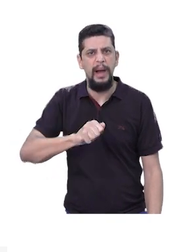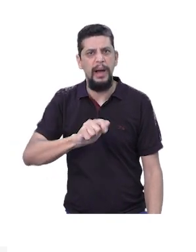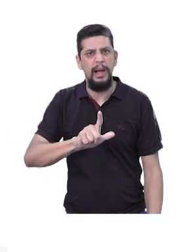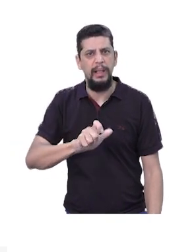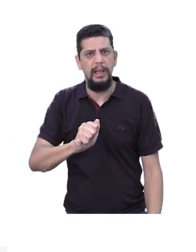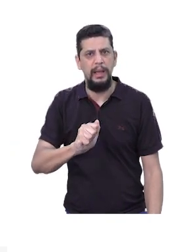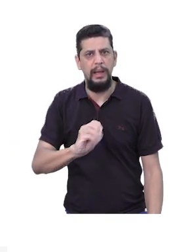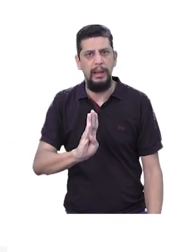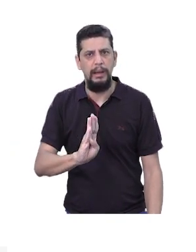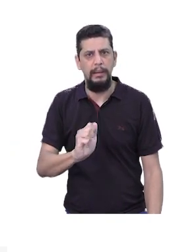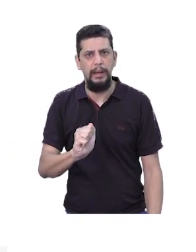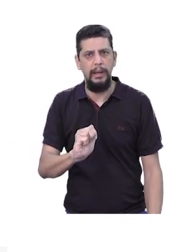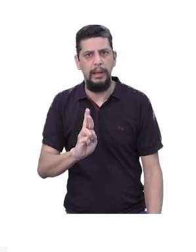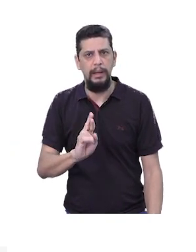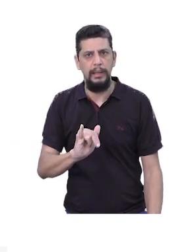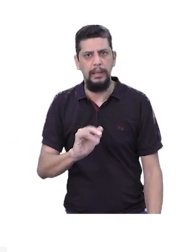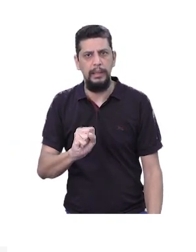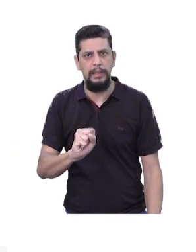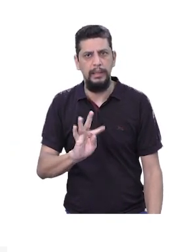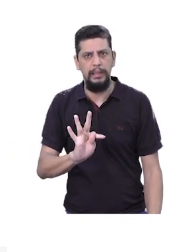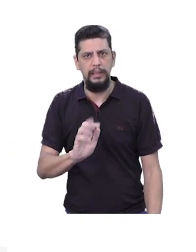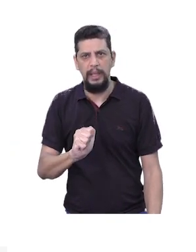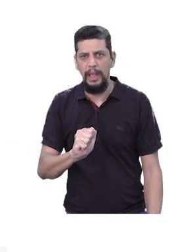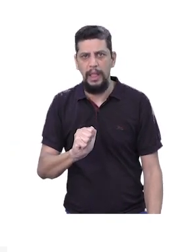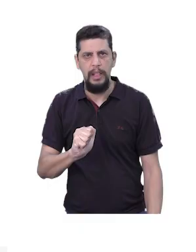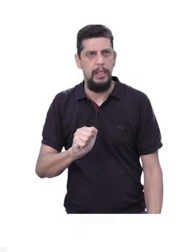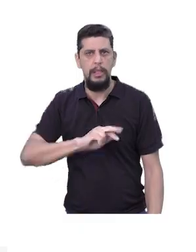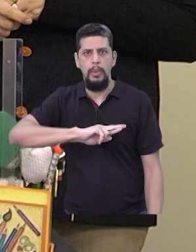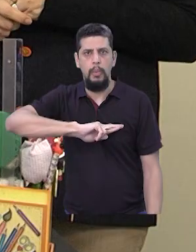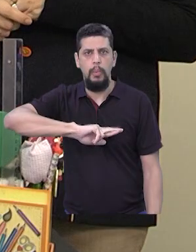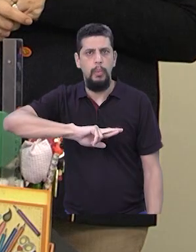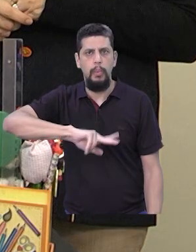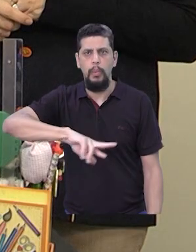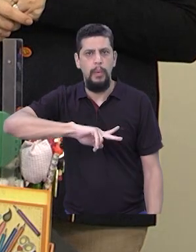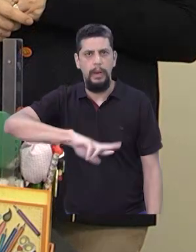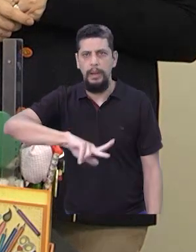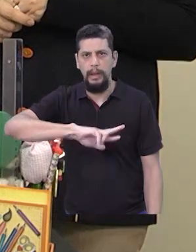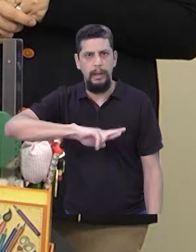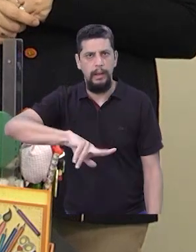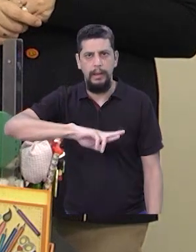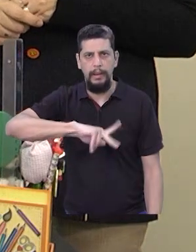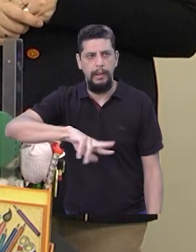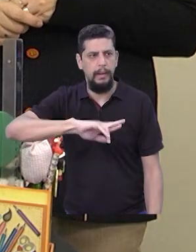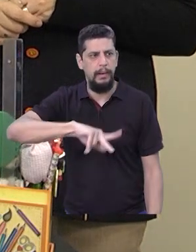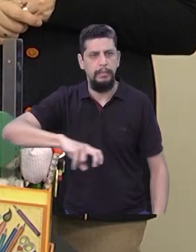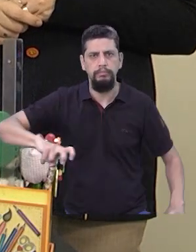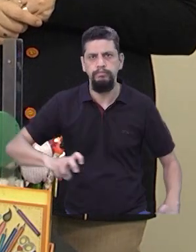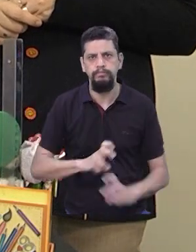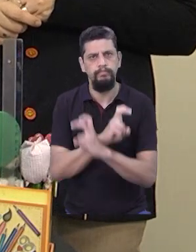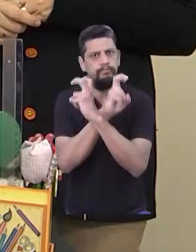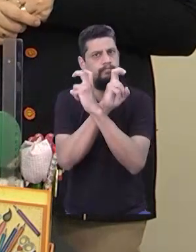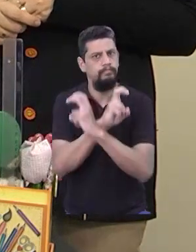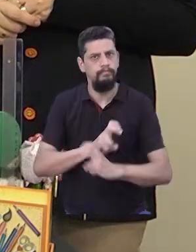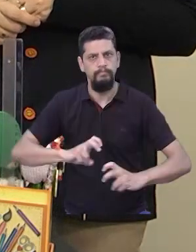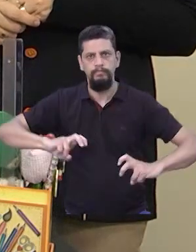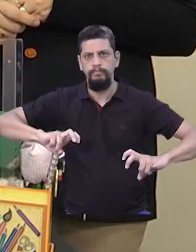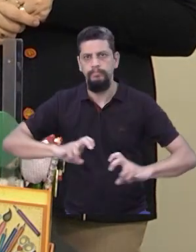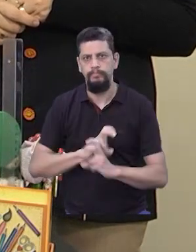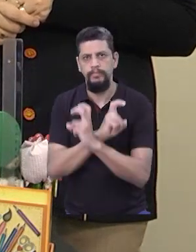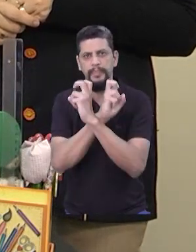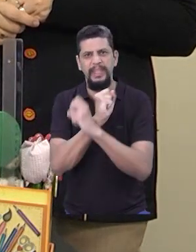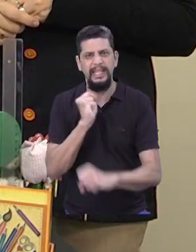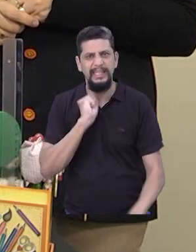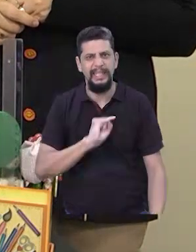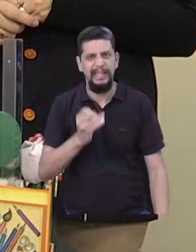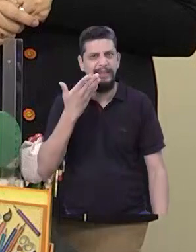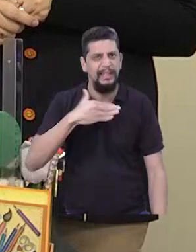cartola. Quem será que é? É. Porque senão é aquilo que você falou, né? Vai cair a cartola na hora que ele for fazer a apresentação.